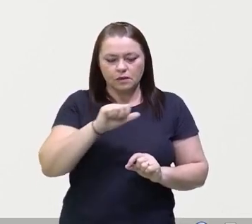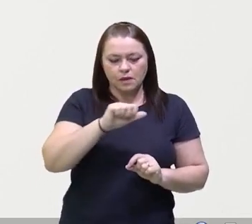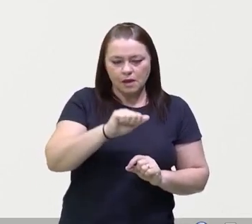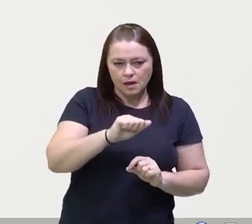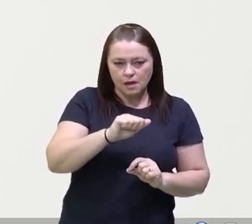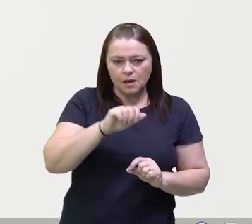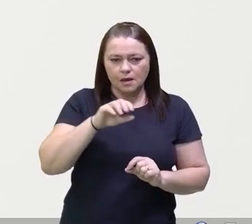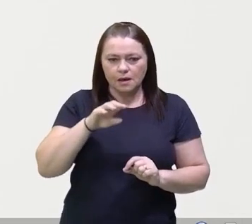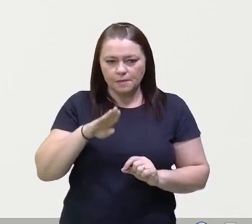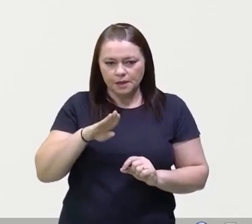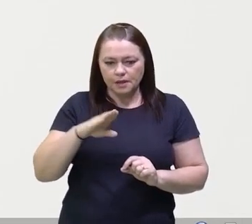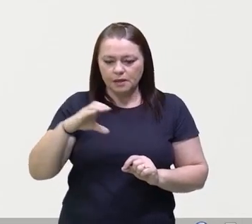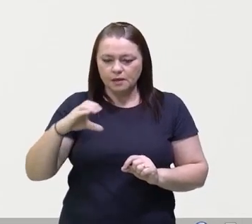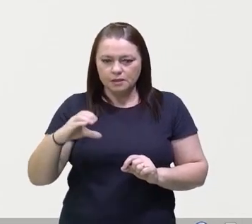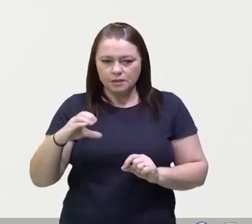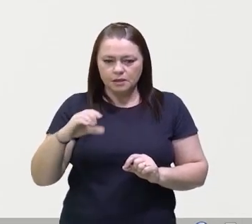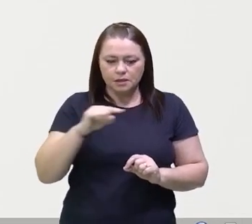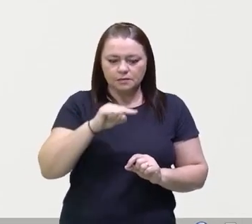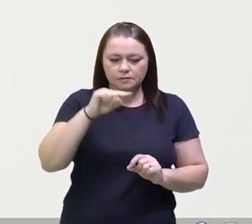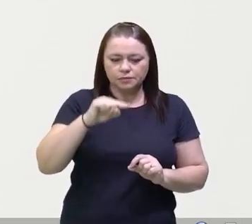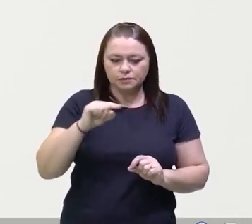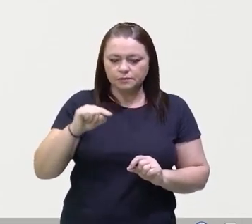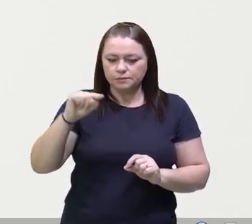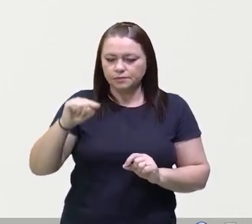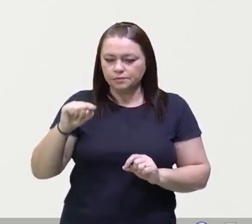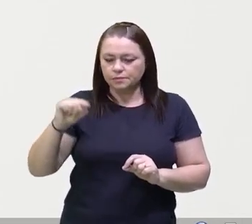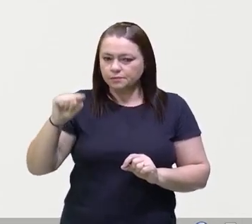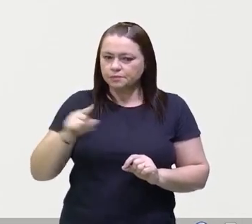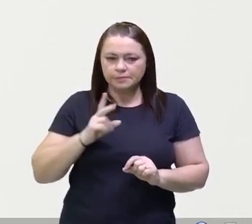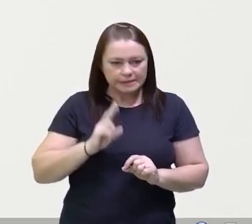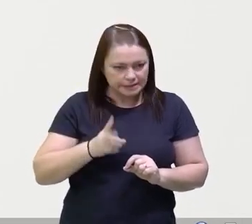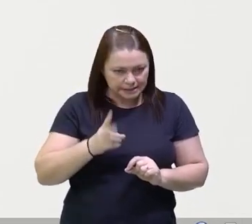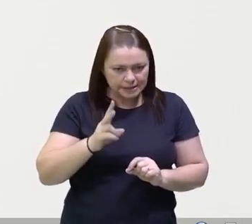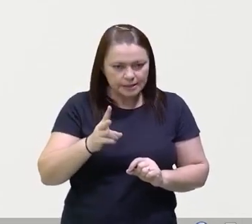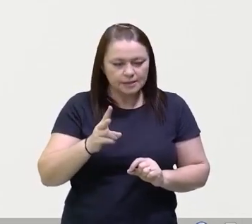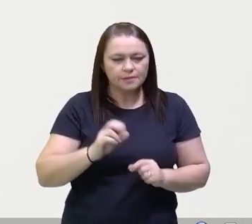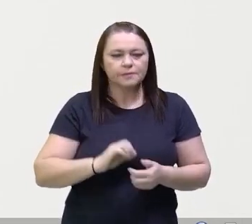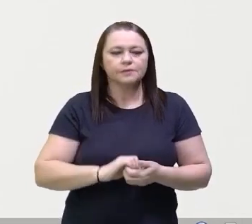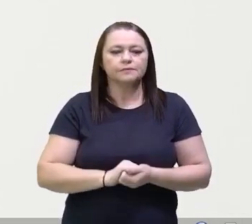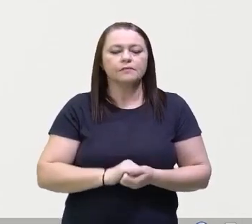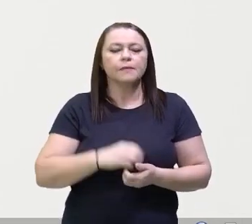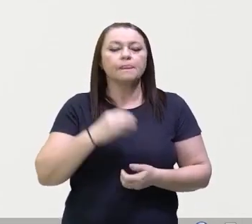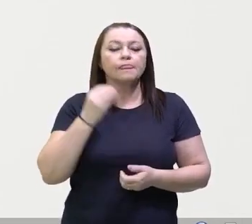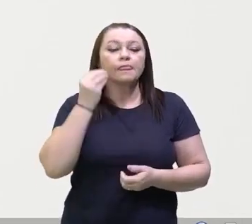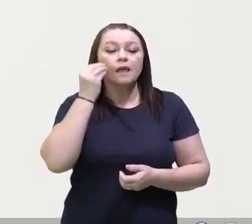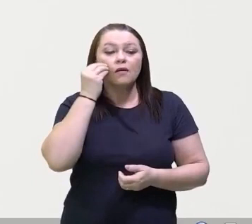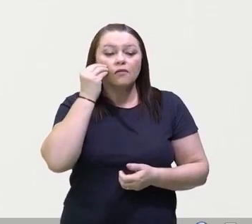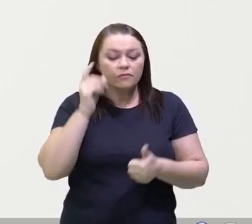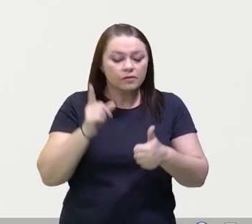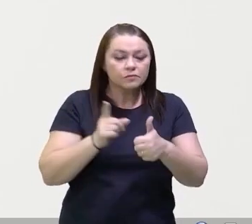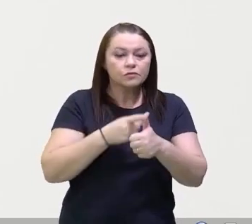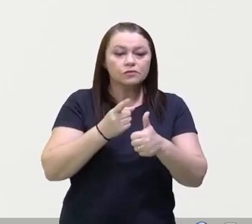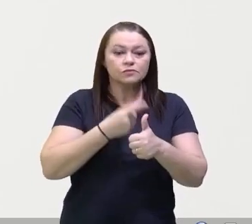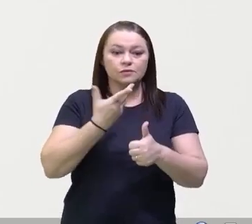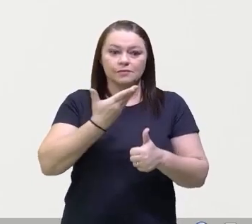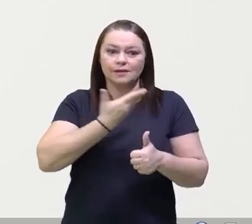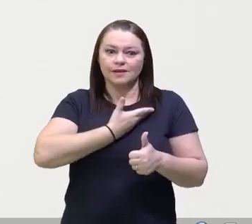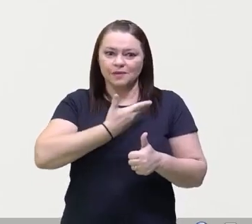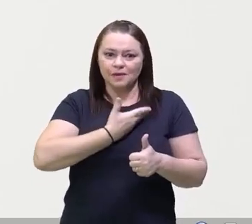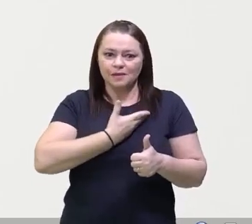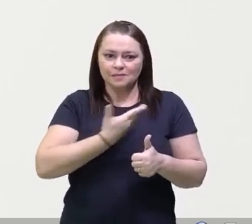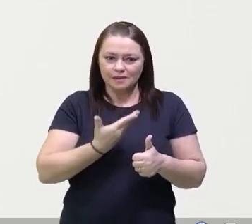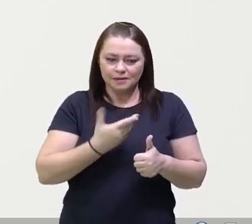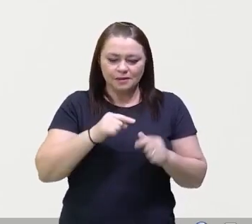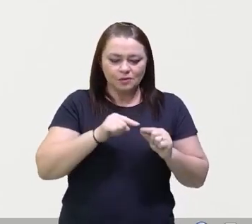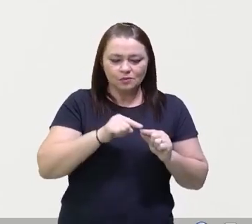B e o ângulo C. Muito bem. Então, vimos o nosso primeiro camarada, triângulo.